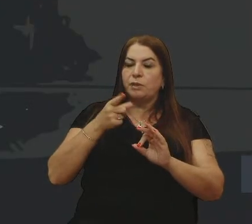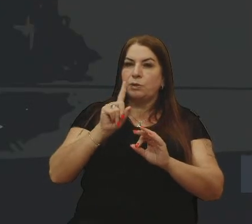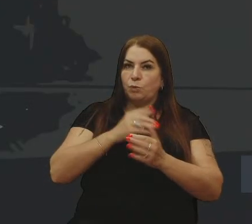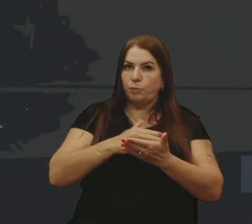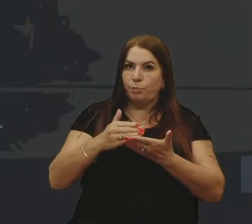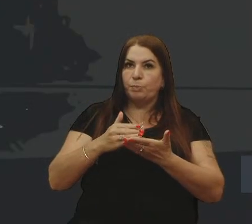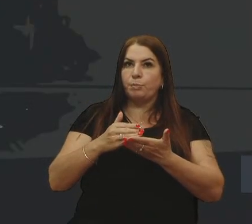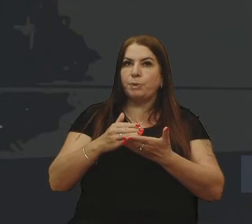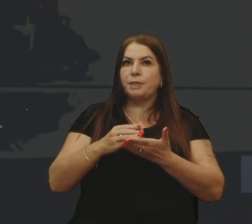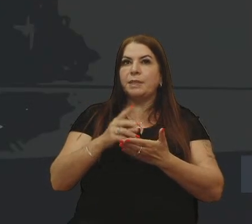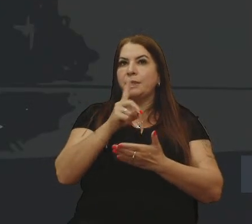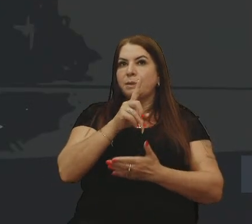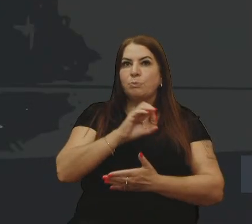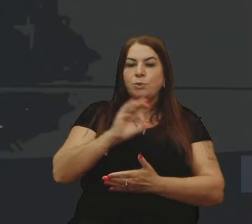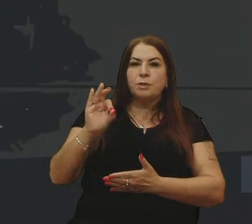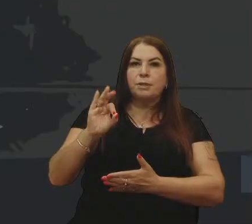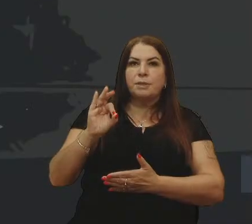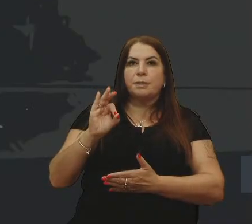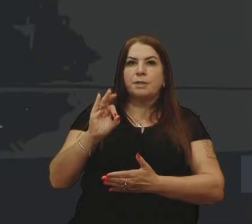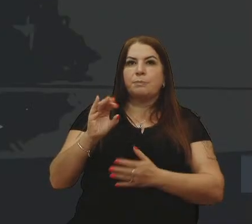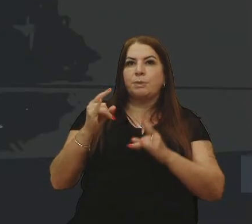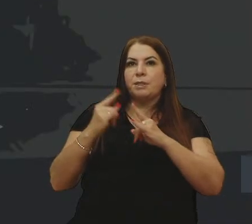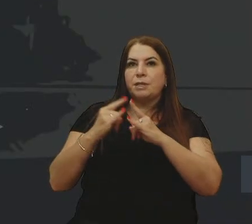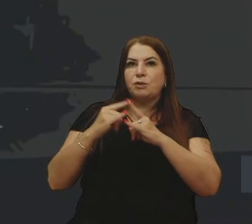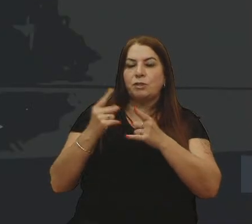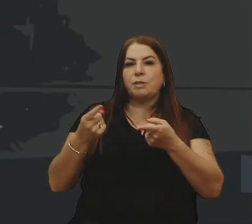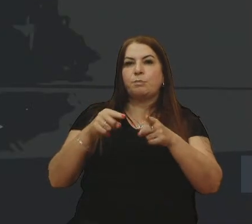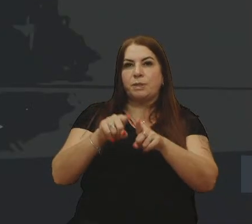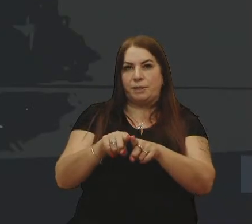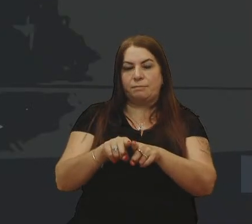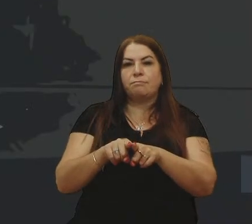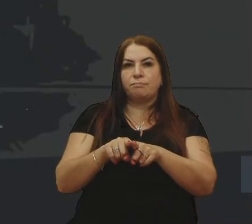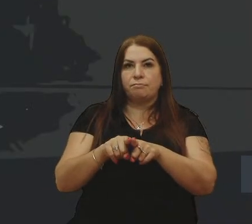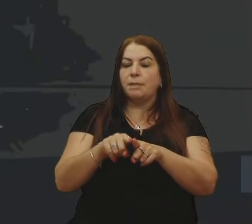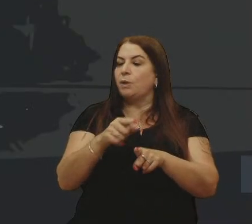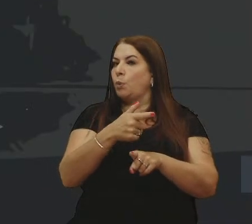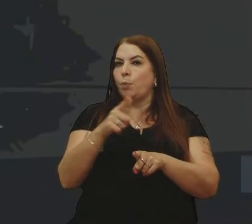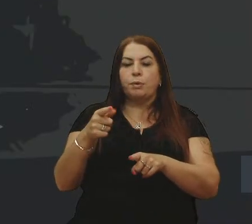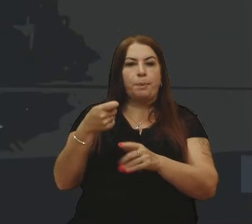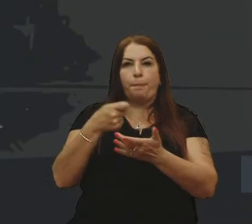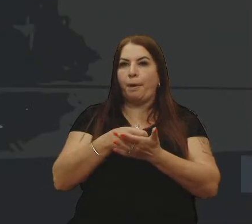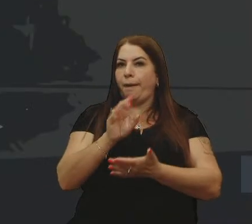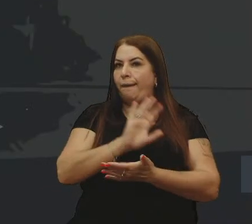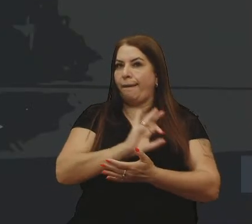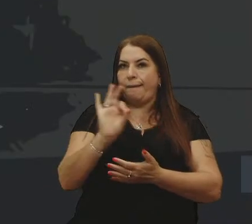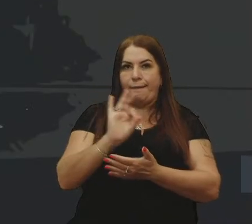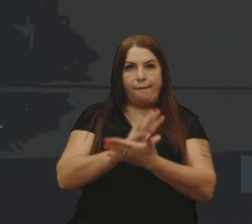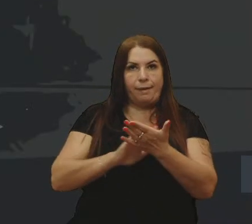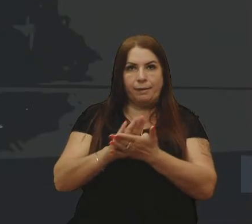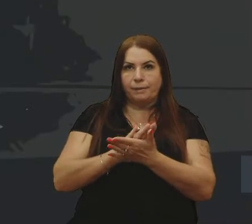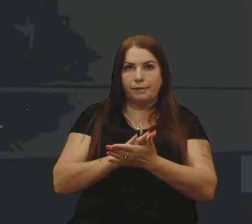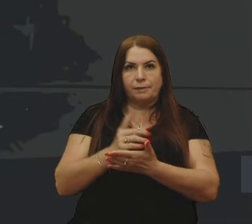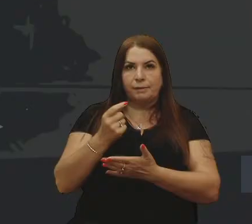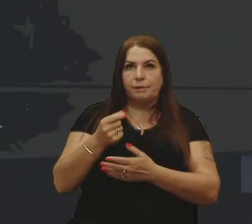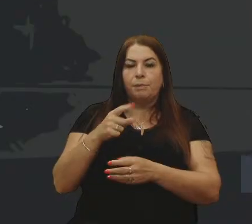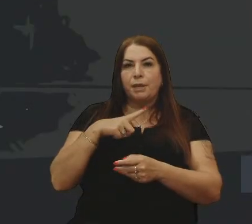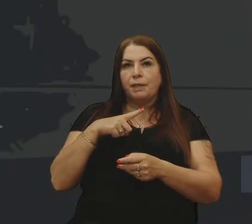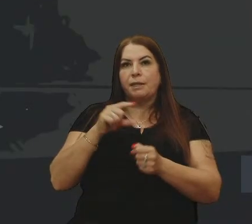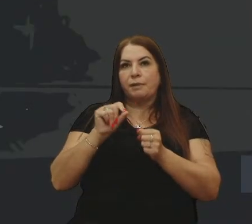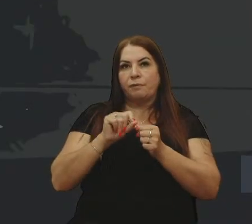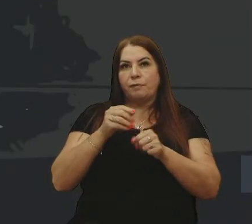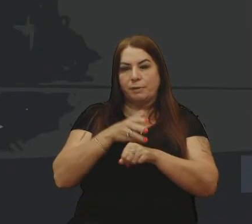está sendo 100% aportado pelas entidades parceiras. Então, não tem nenhum custo monetário para quem